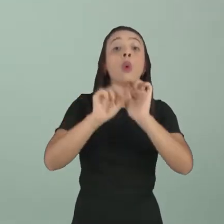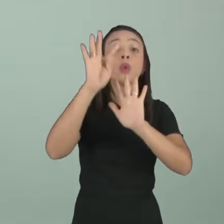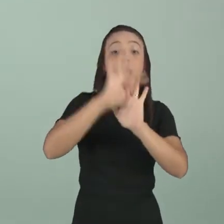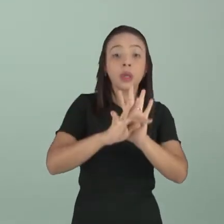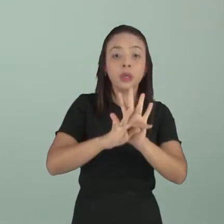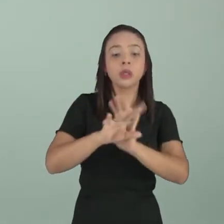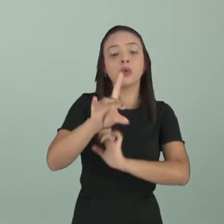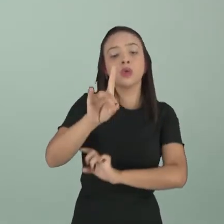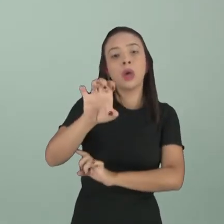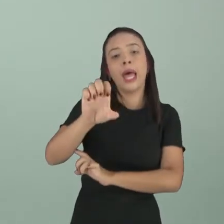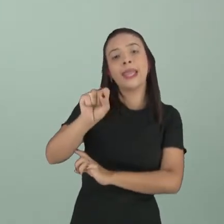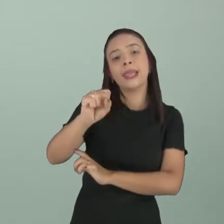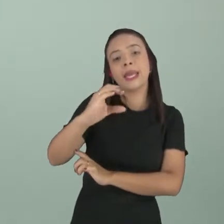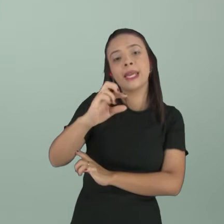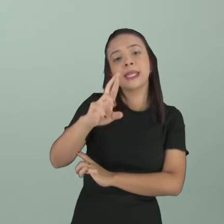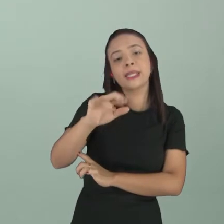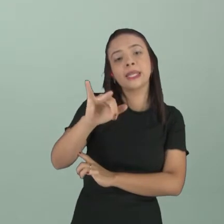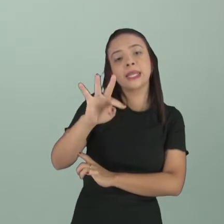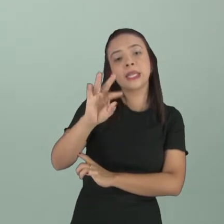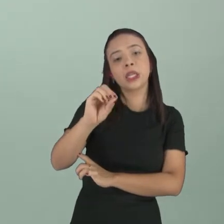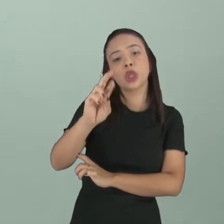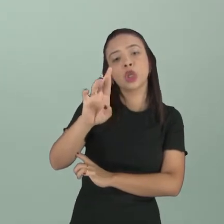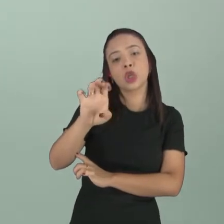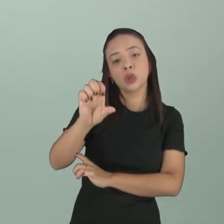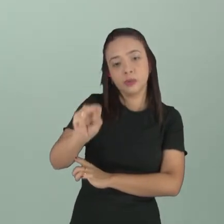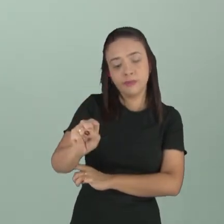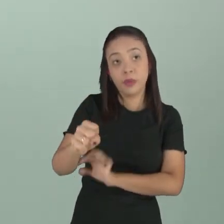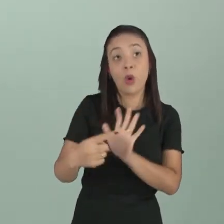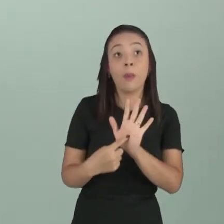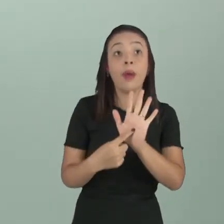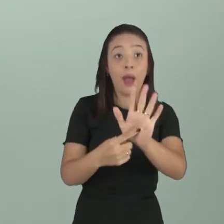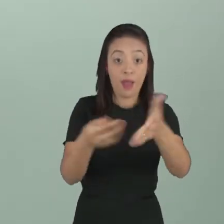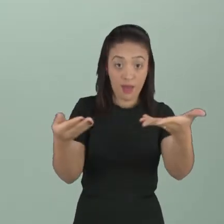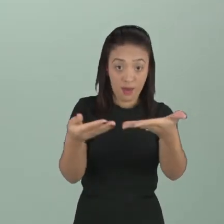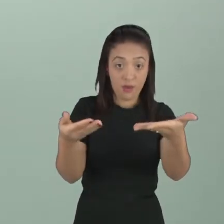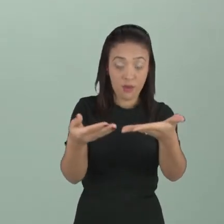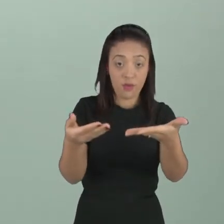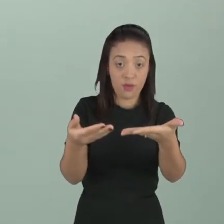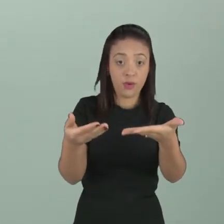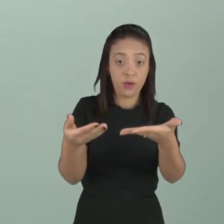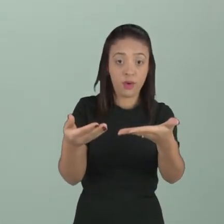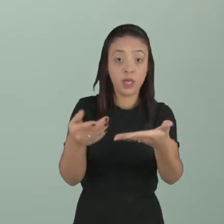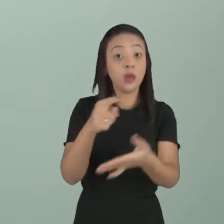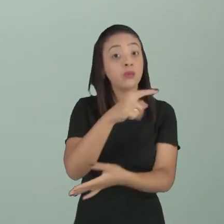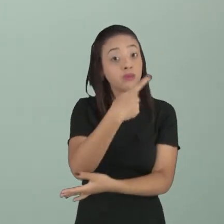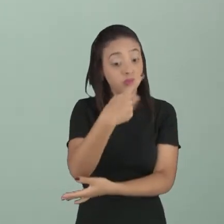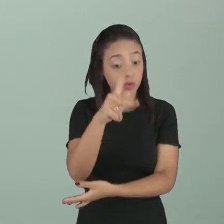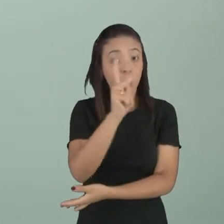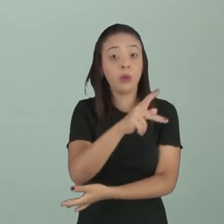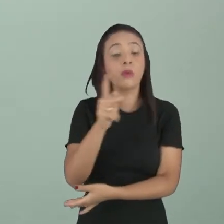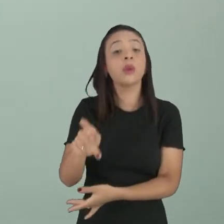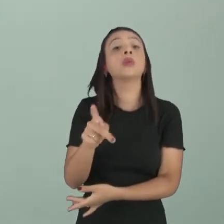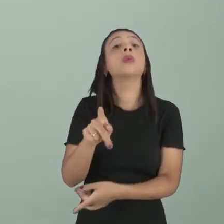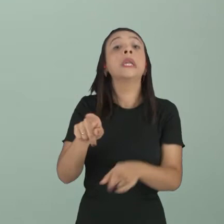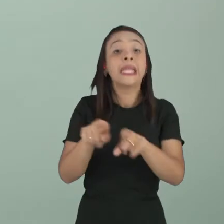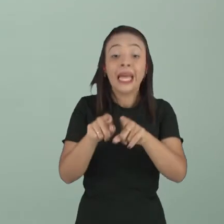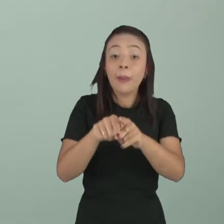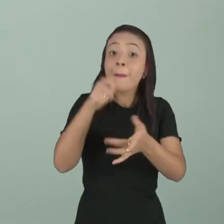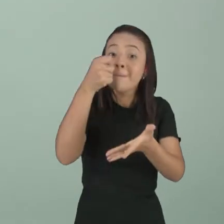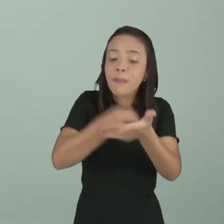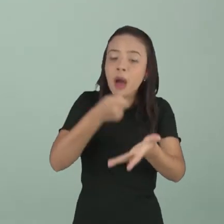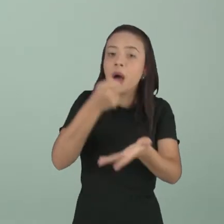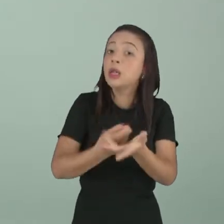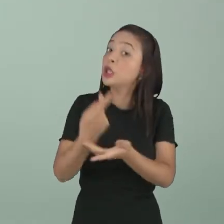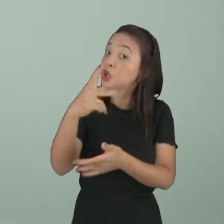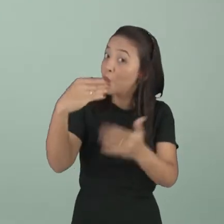chamadas de descritores então eu vou apresentar para vocês aqui algumas que certamente seu professor cobra lá na